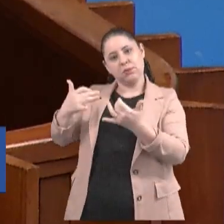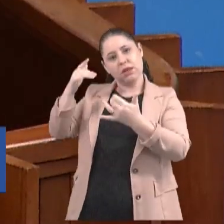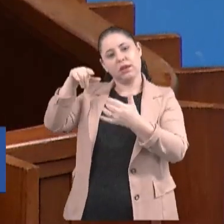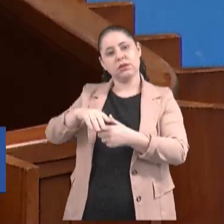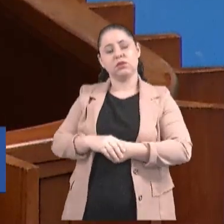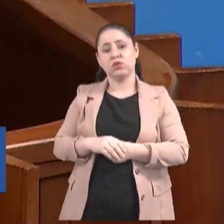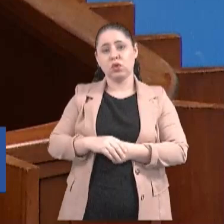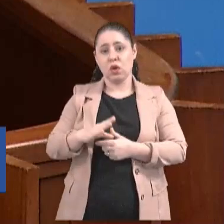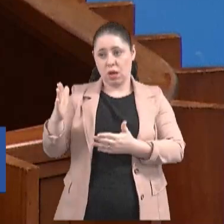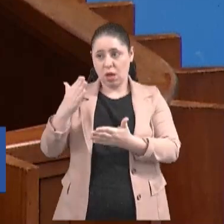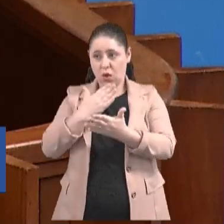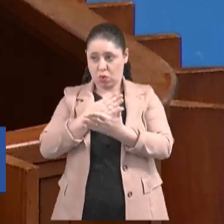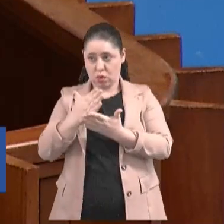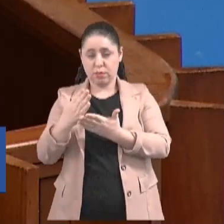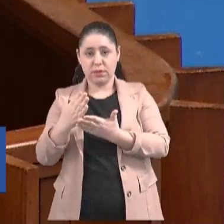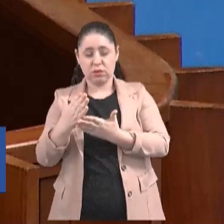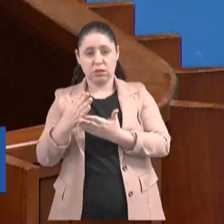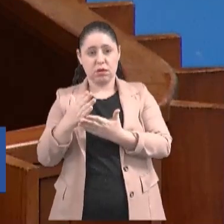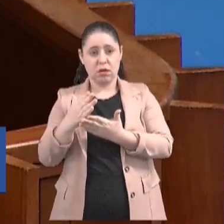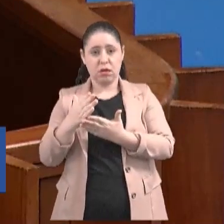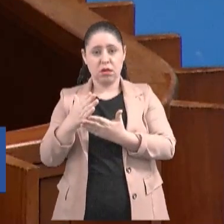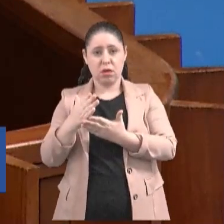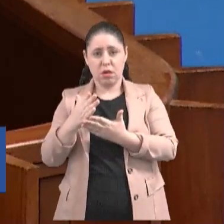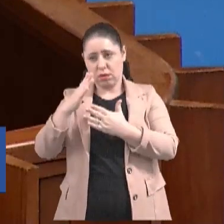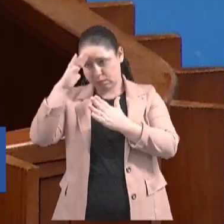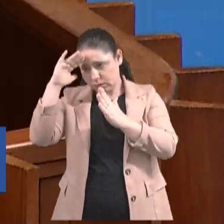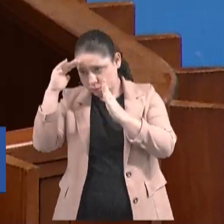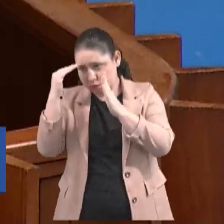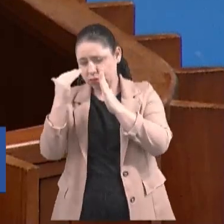ela passou a ser